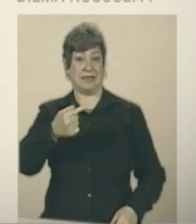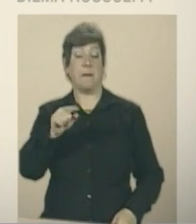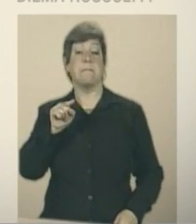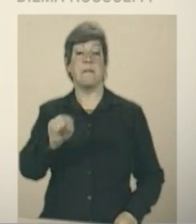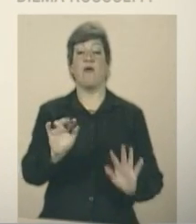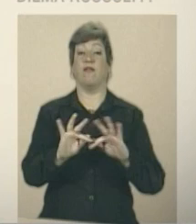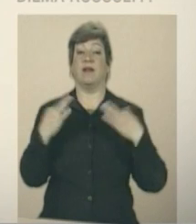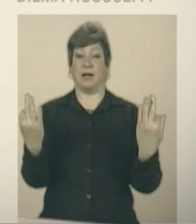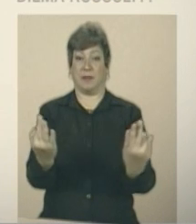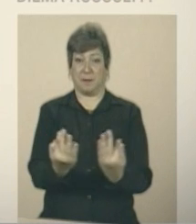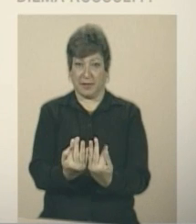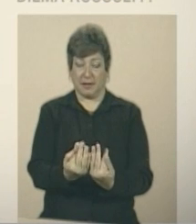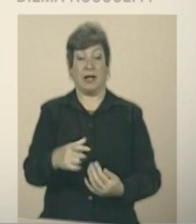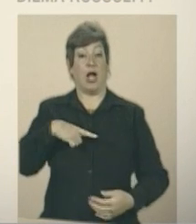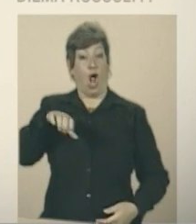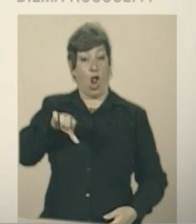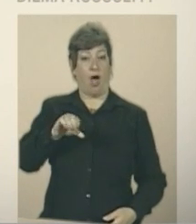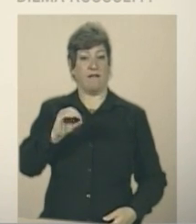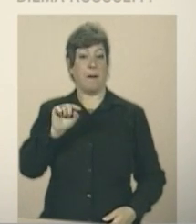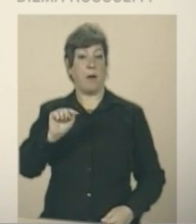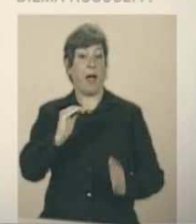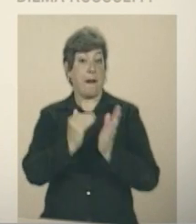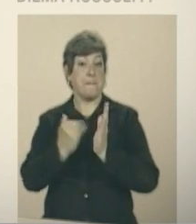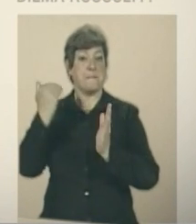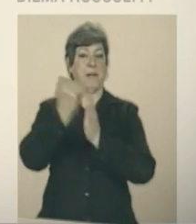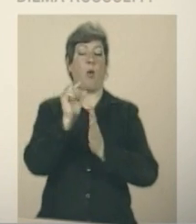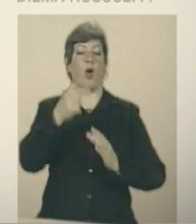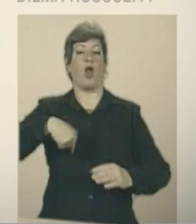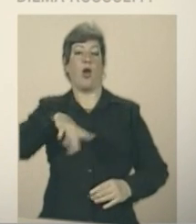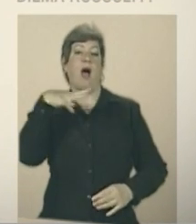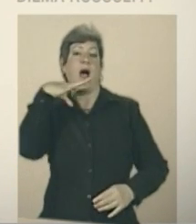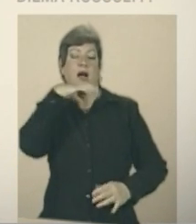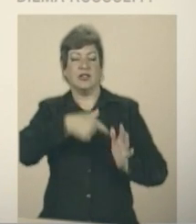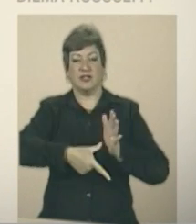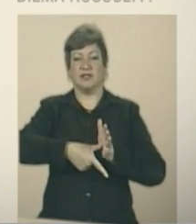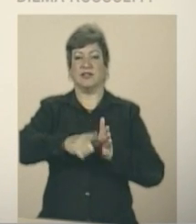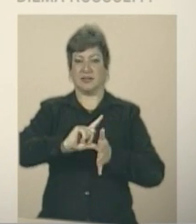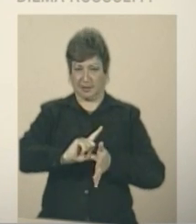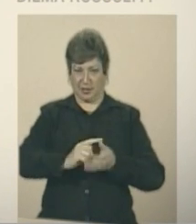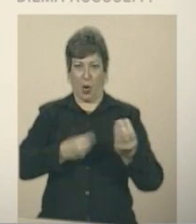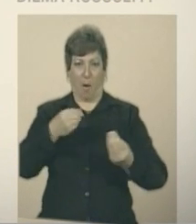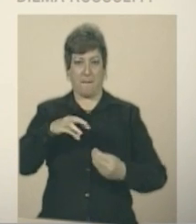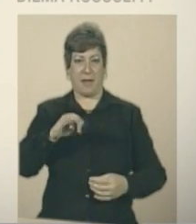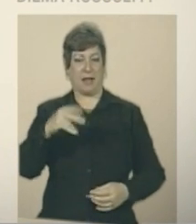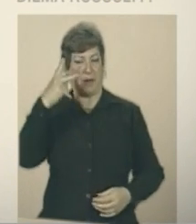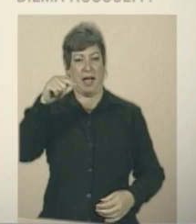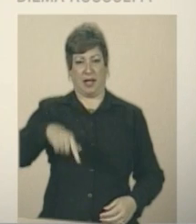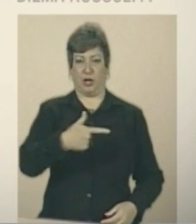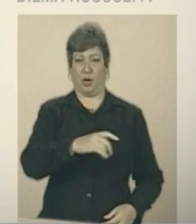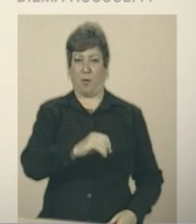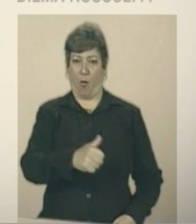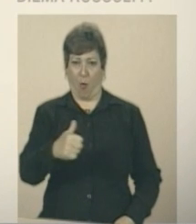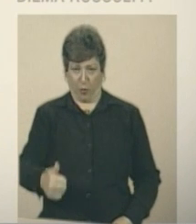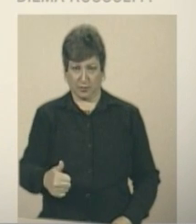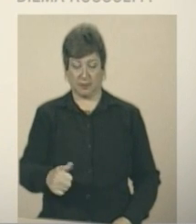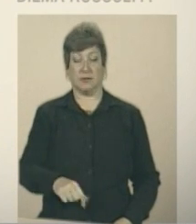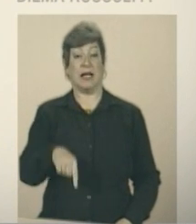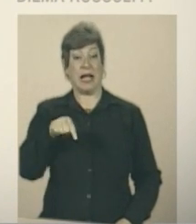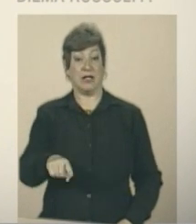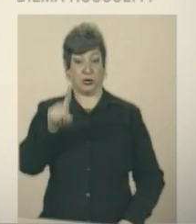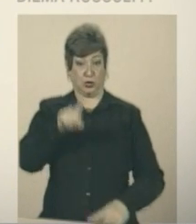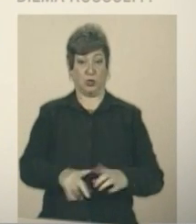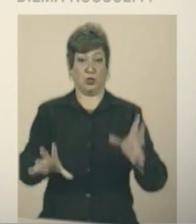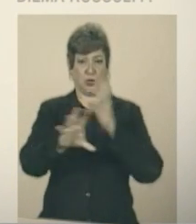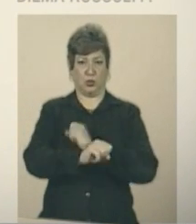famílias 90.000 a mais do que havíamos colocado como meta para este ano deste total que